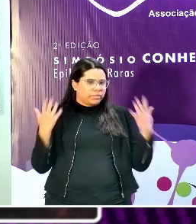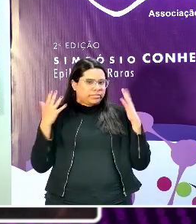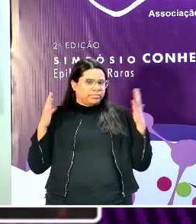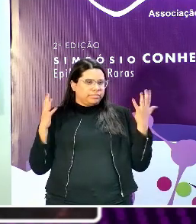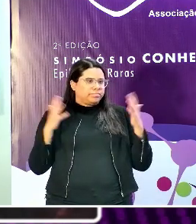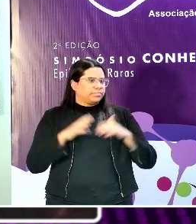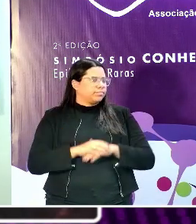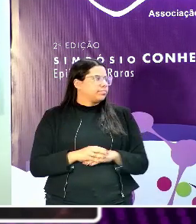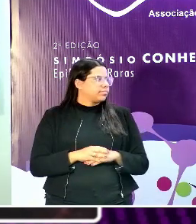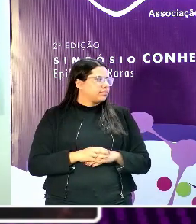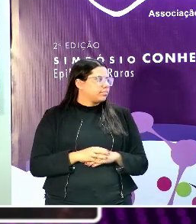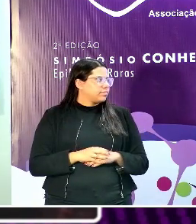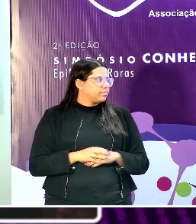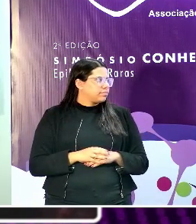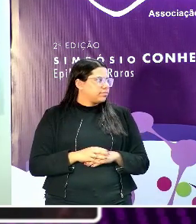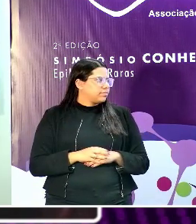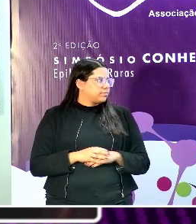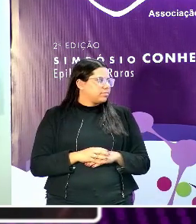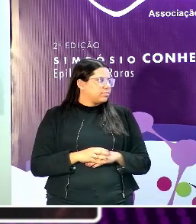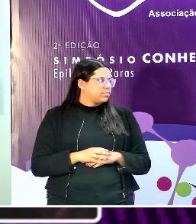Aí.